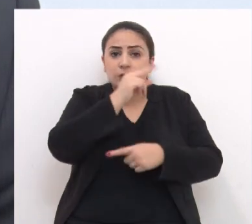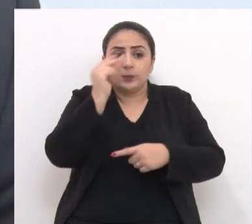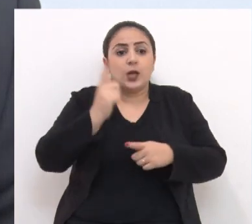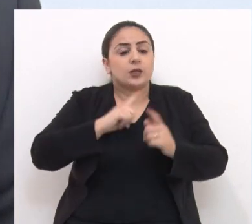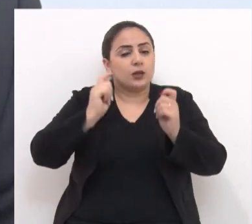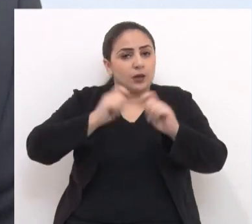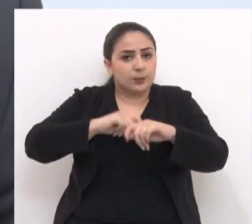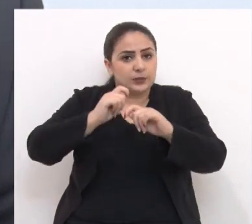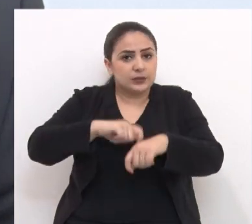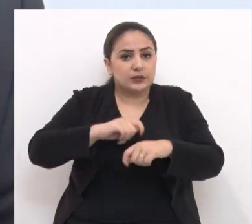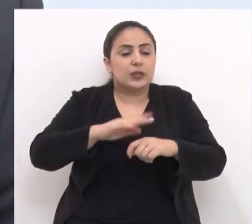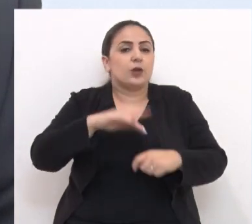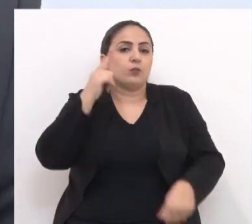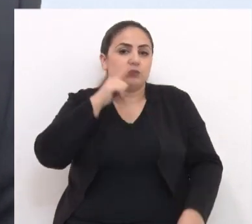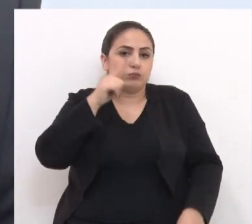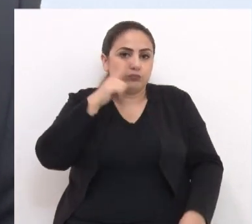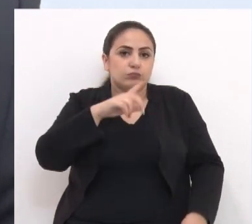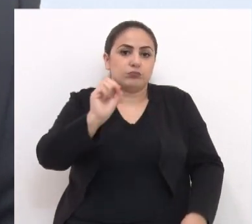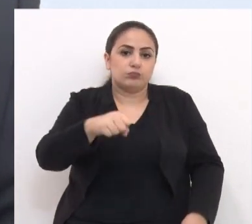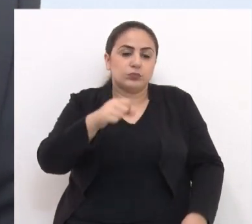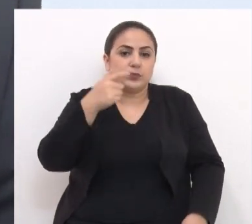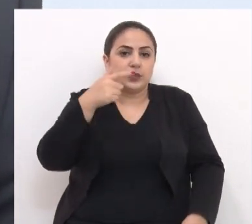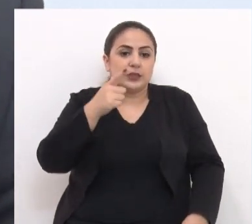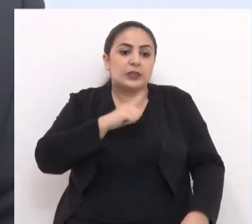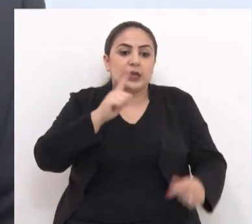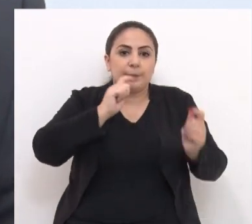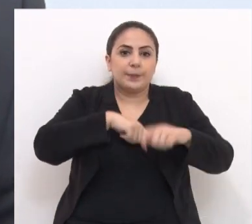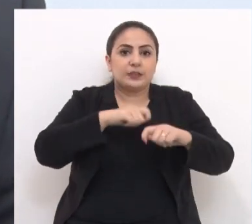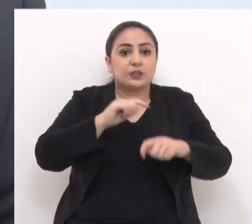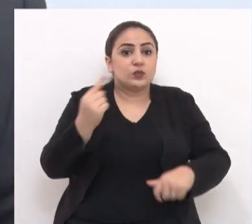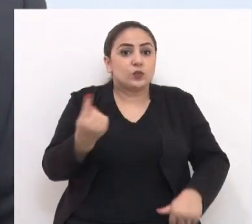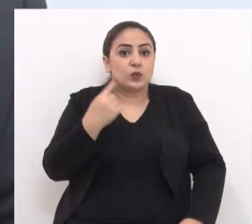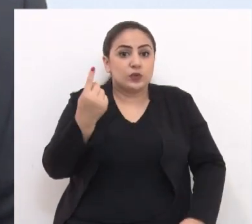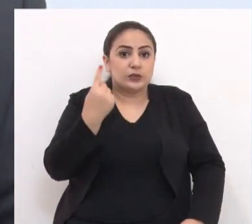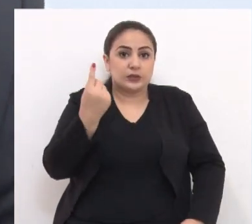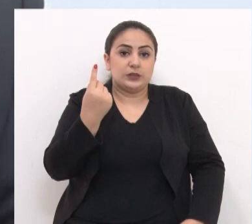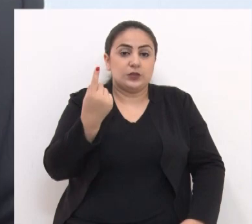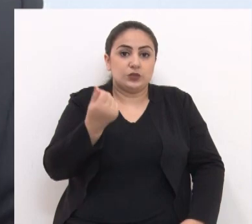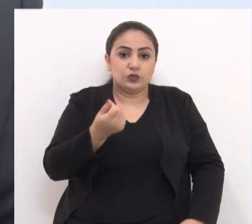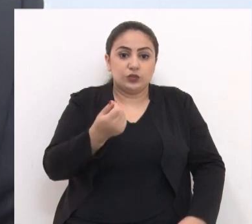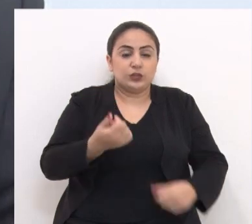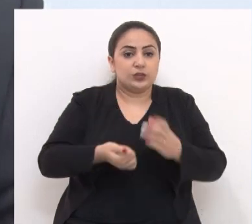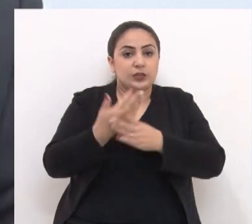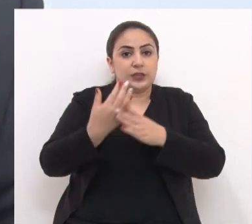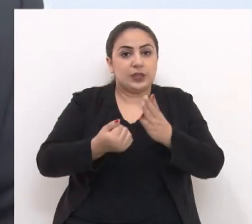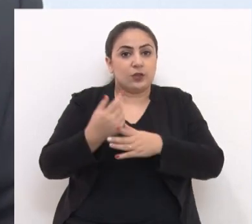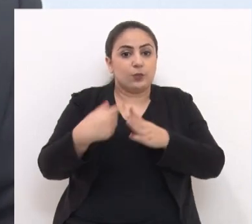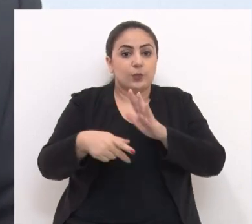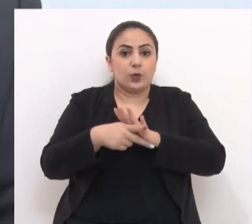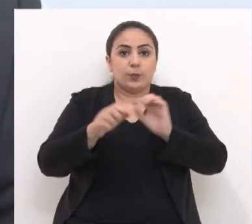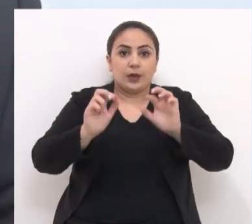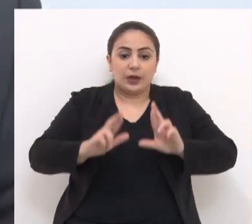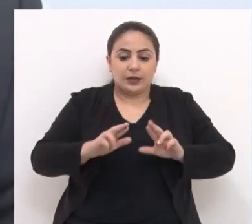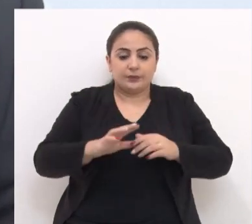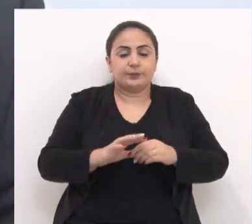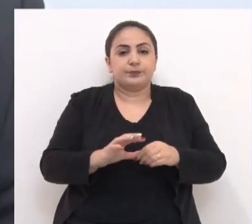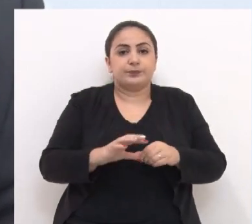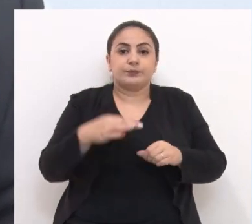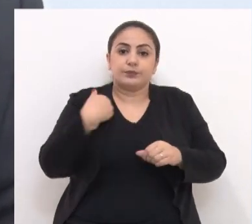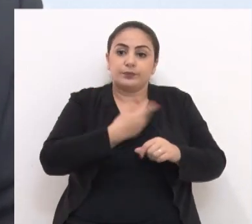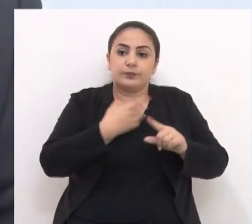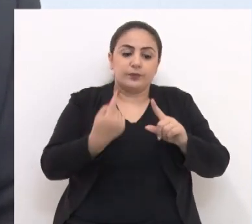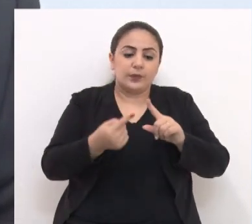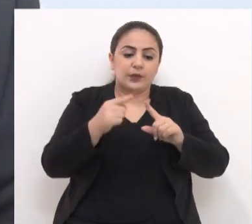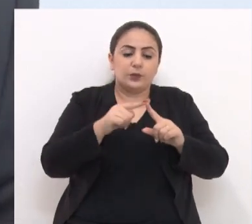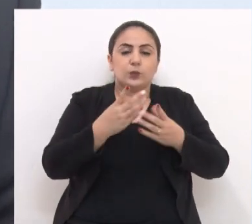maioria, são municípios que têm grande potencial e conseguem se sustentar praticamente sozinhos com a riqueza gerada no seu próprio solo.